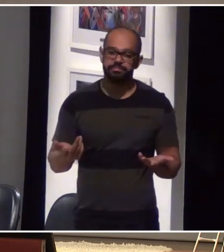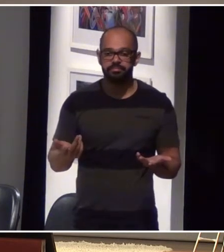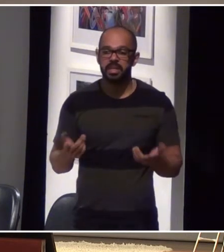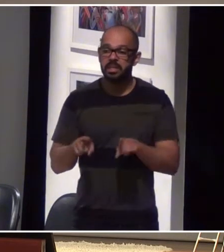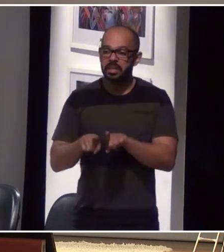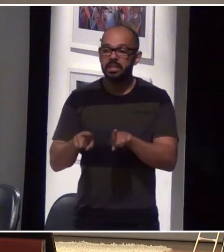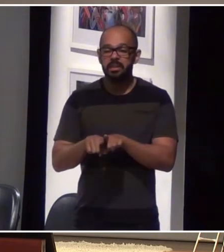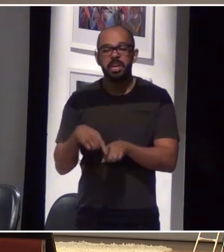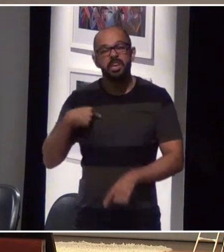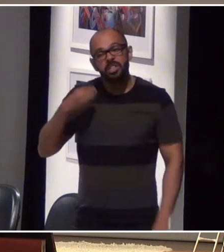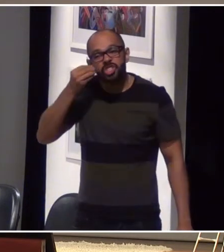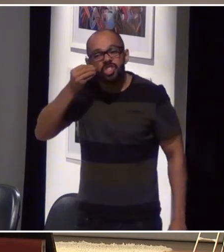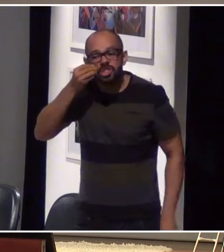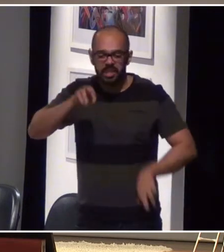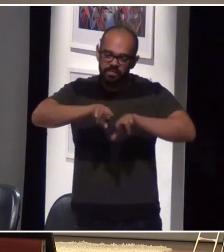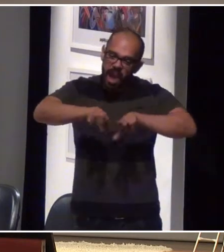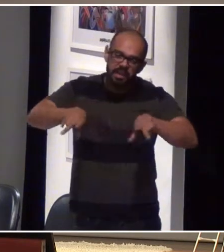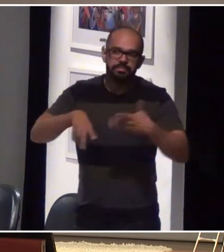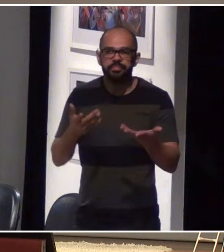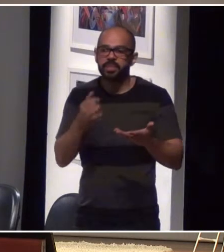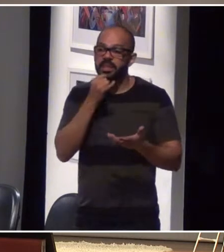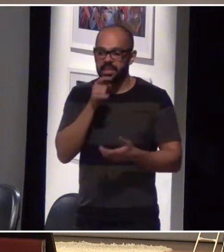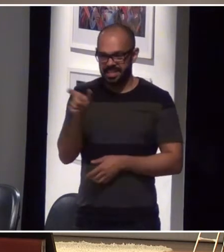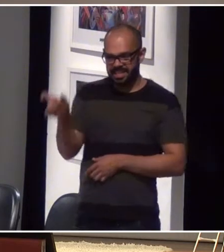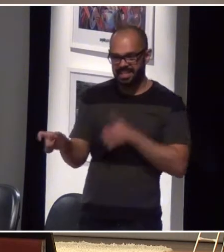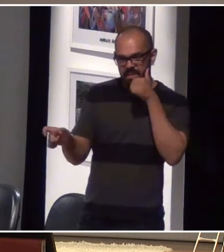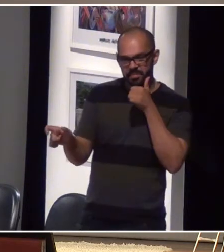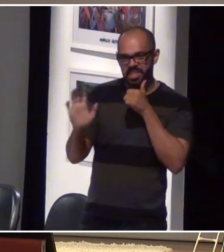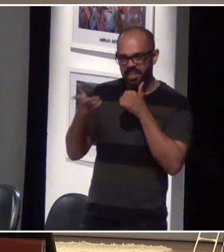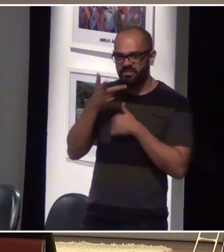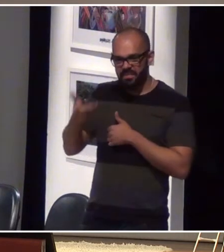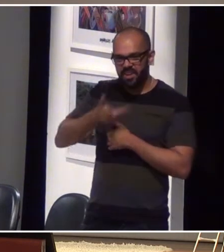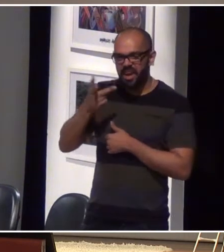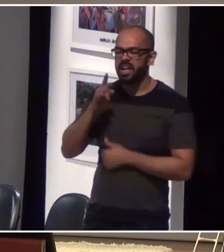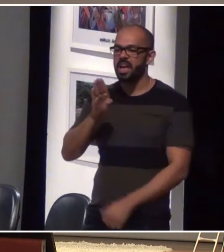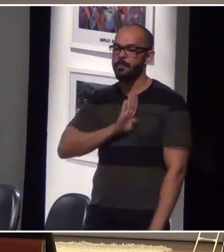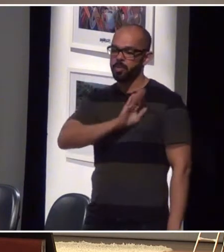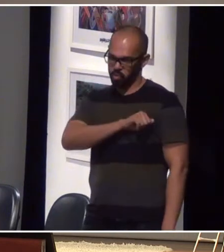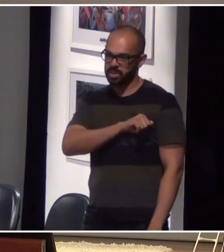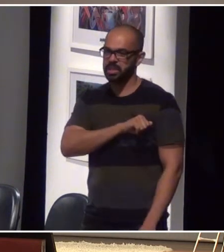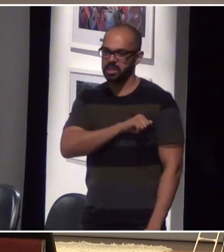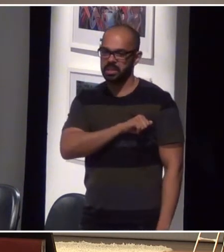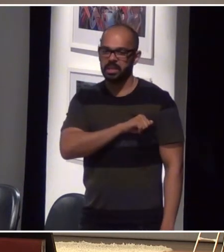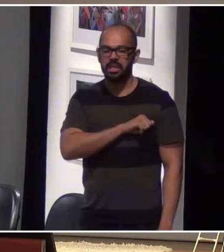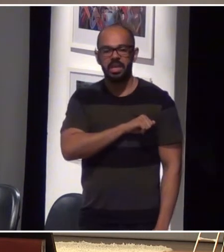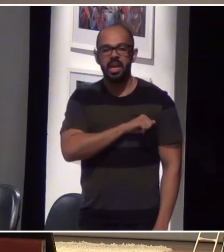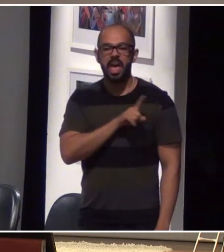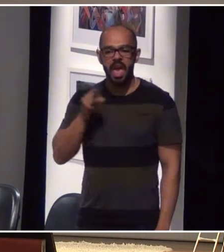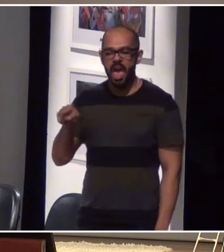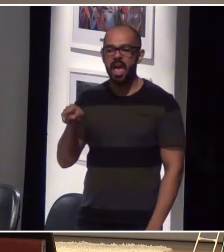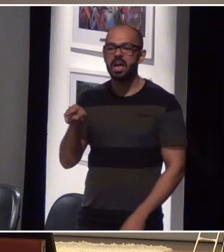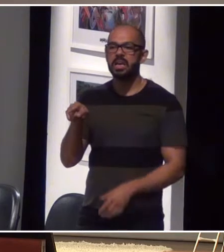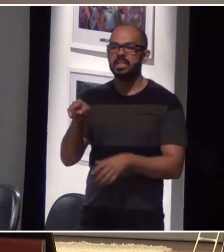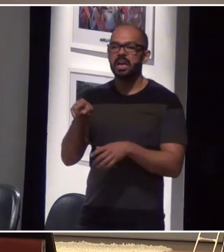E eu tenho também experimentado várias coisas. Com essa menina que eu fiz várias vezes referência aqui, a Bruna, como ela